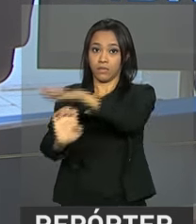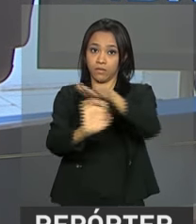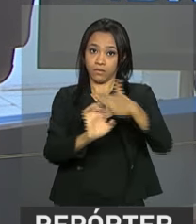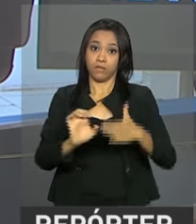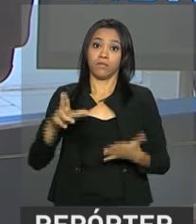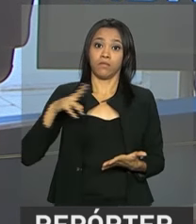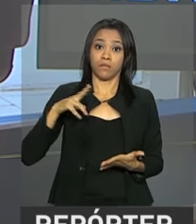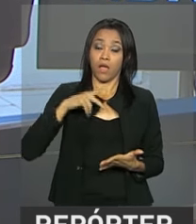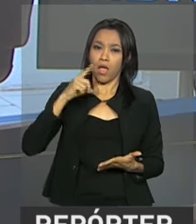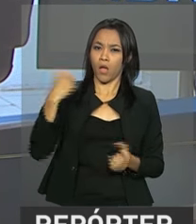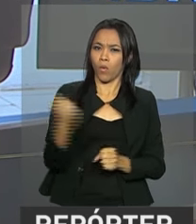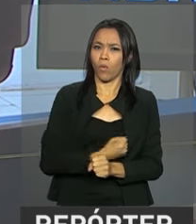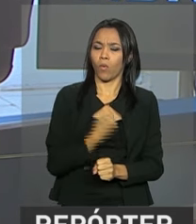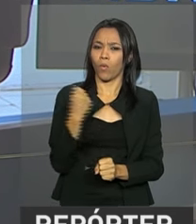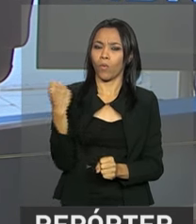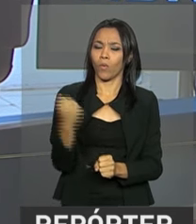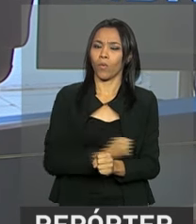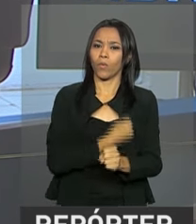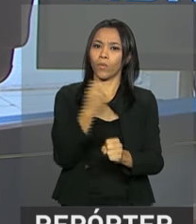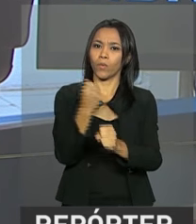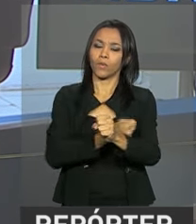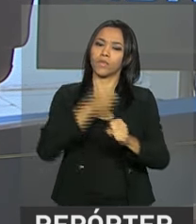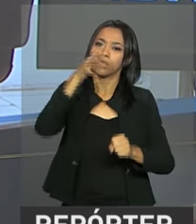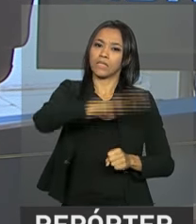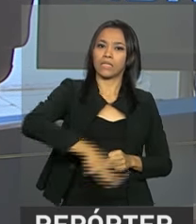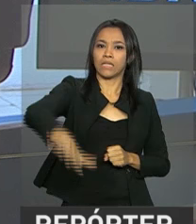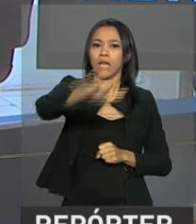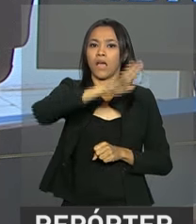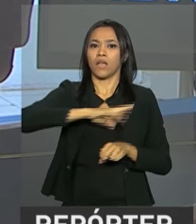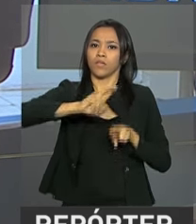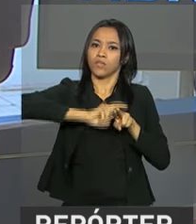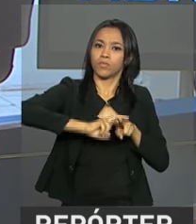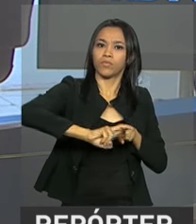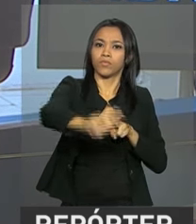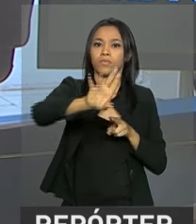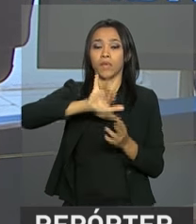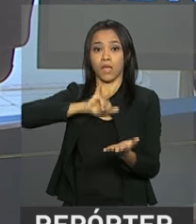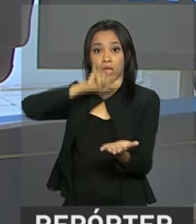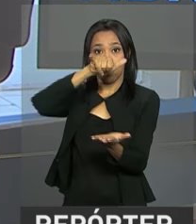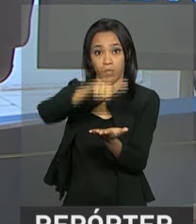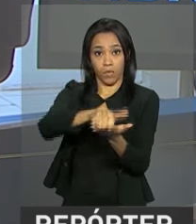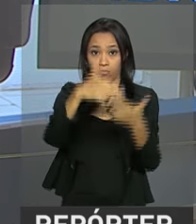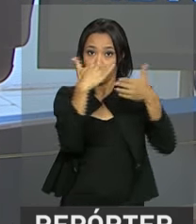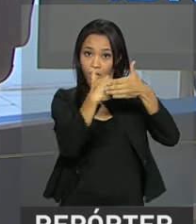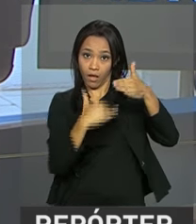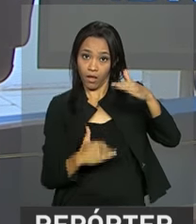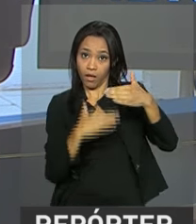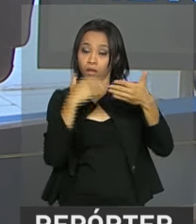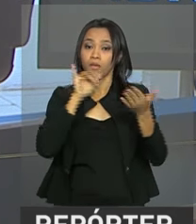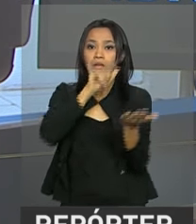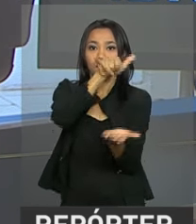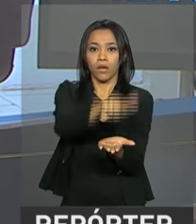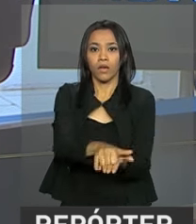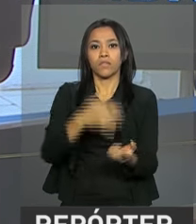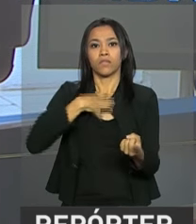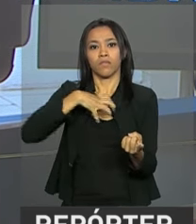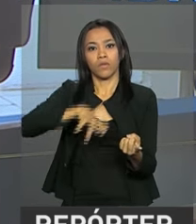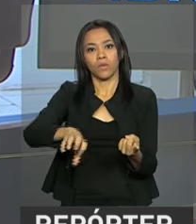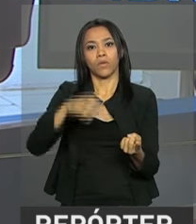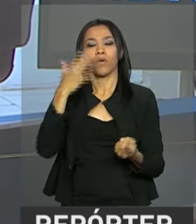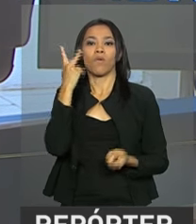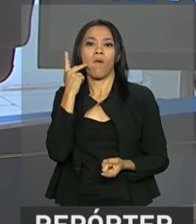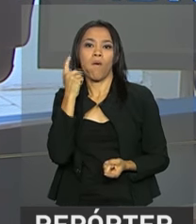São obras na área de transportes. Estão na lista os aeroportos de Salvador, Fortaleza, Porto Alegre